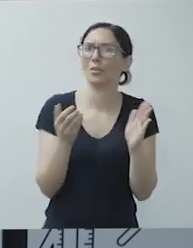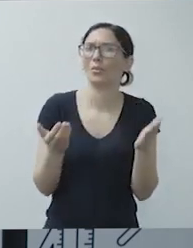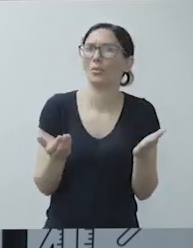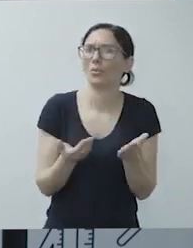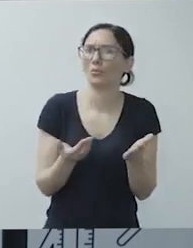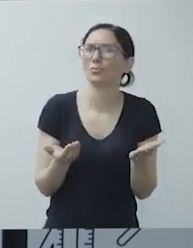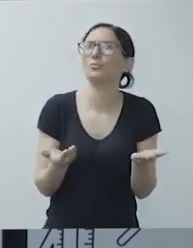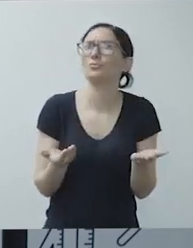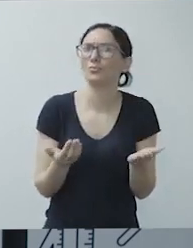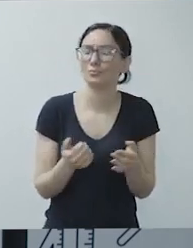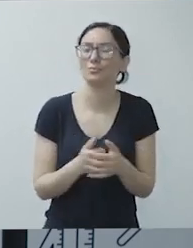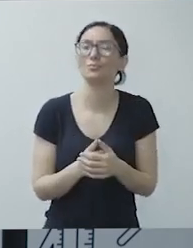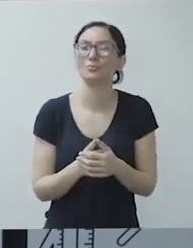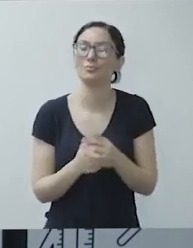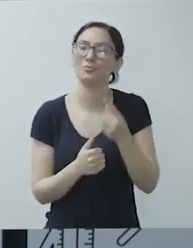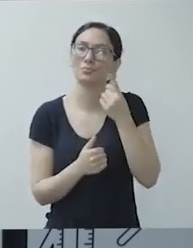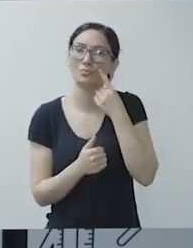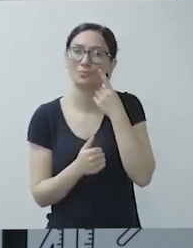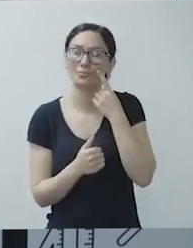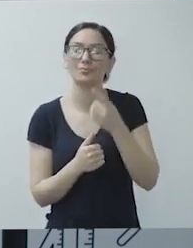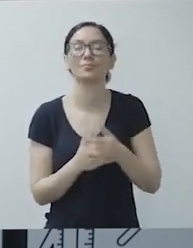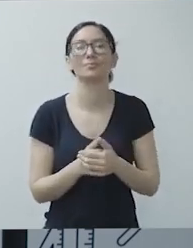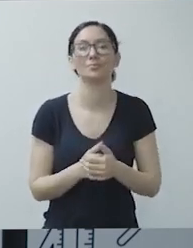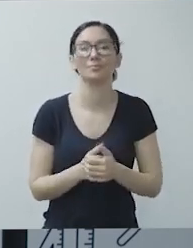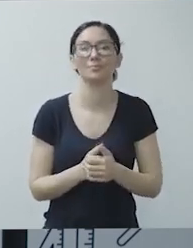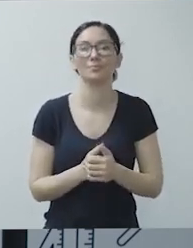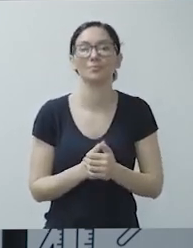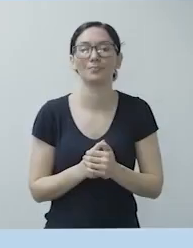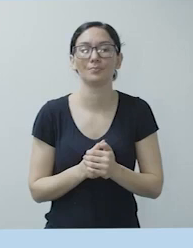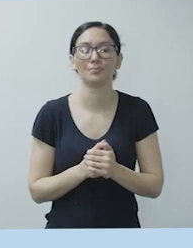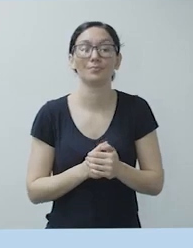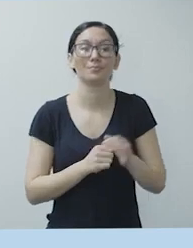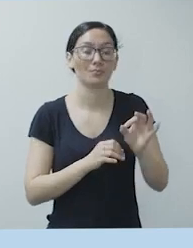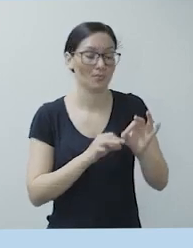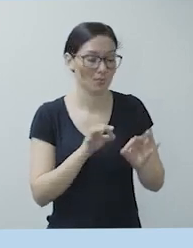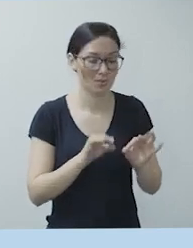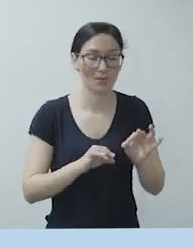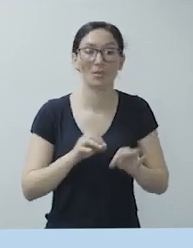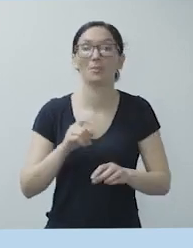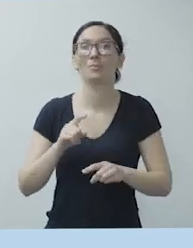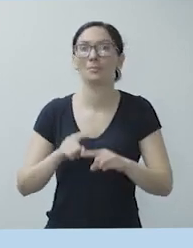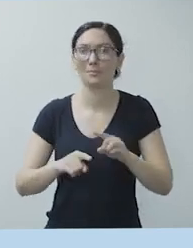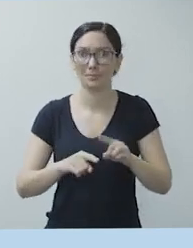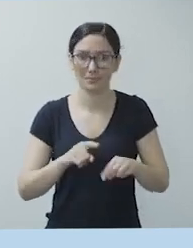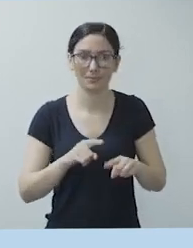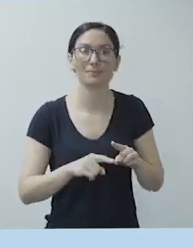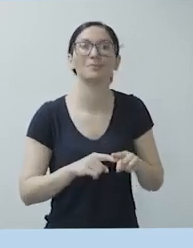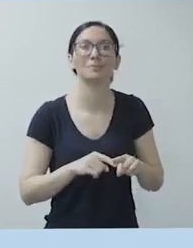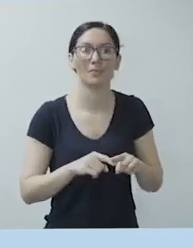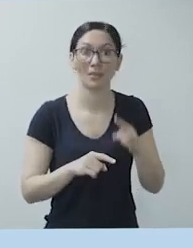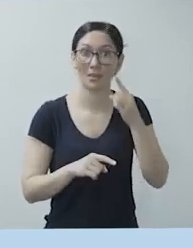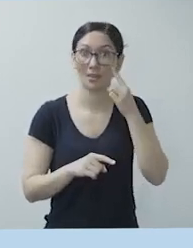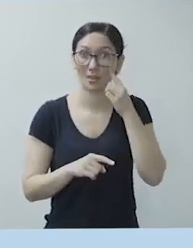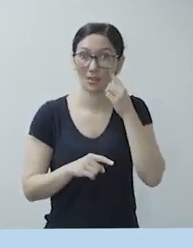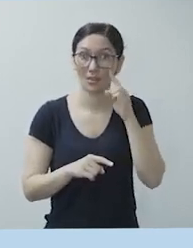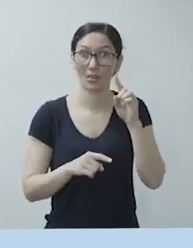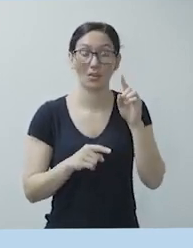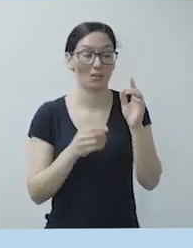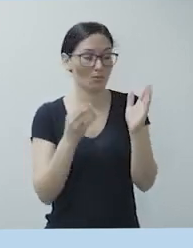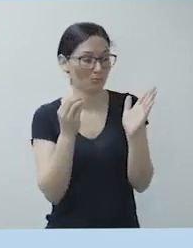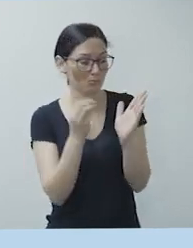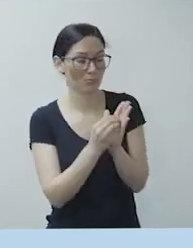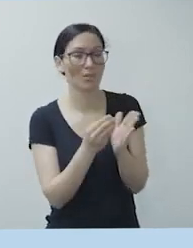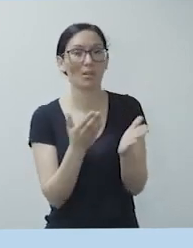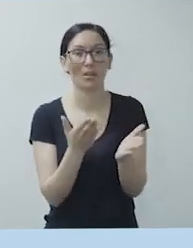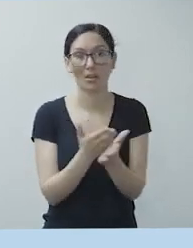nossa aula de hoje? Vamos ver juntos? Vamos organizar os nossos materiais e a data no nosso caderno